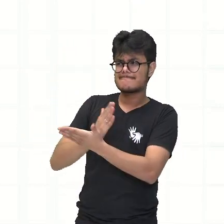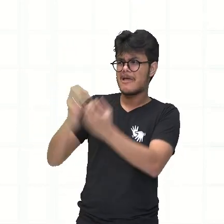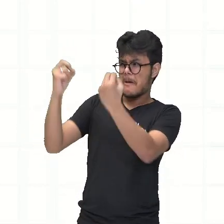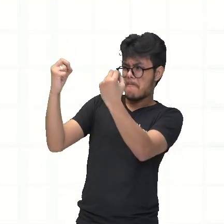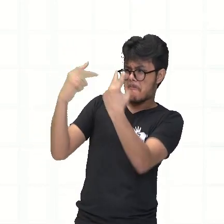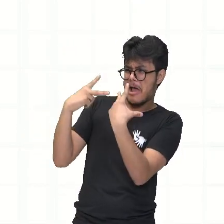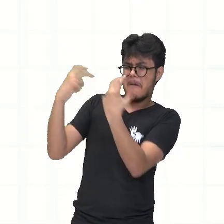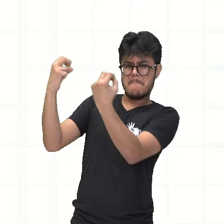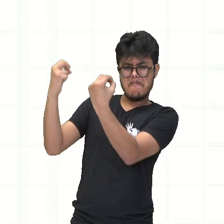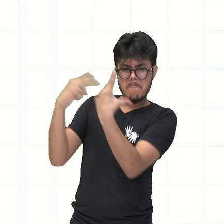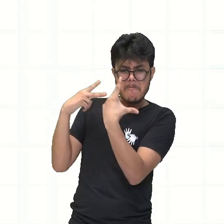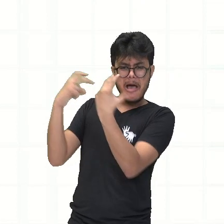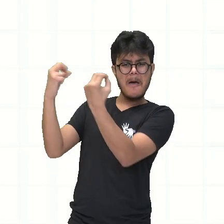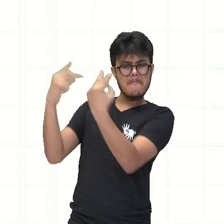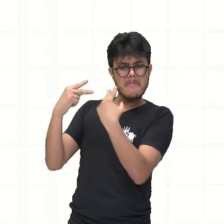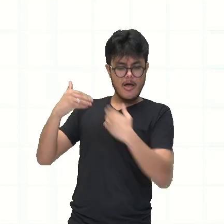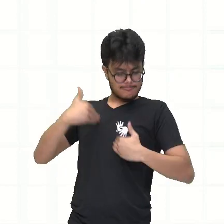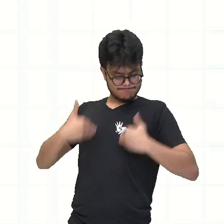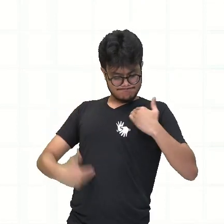infecciosas,